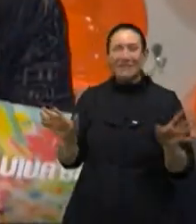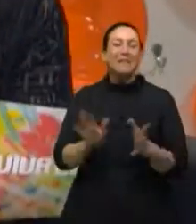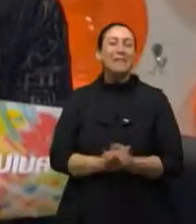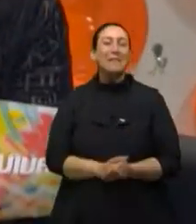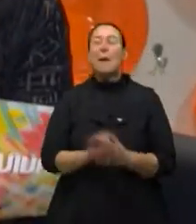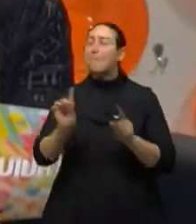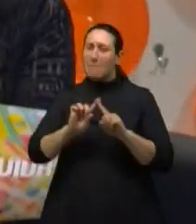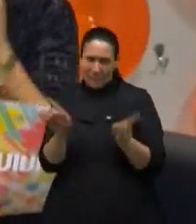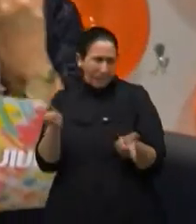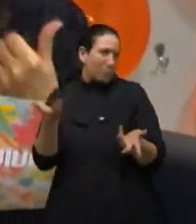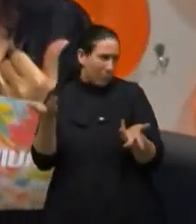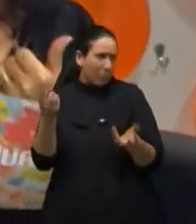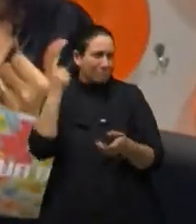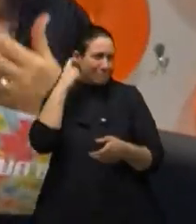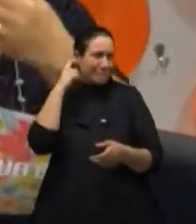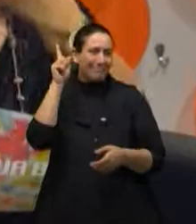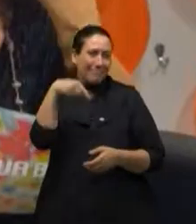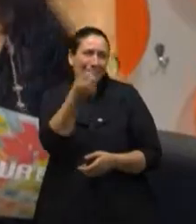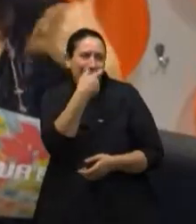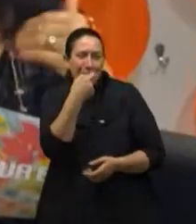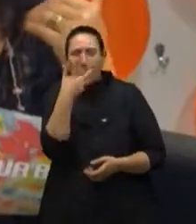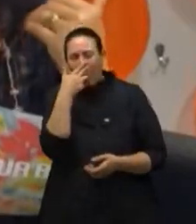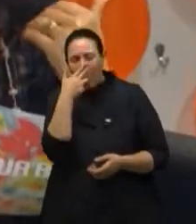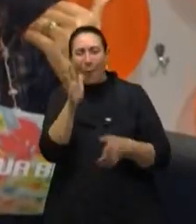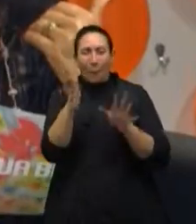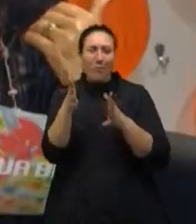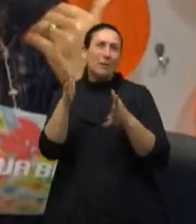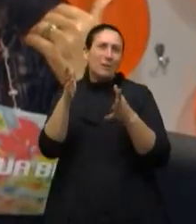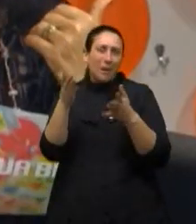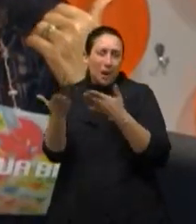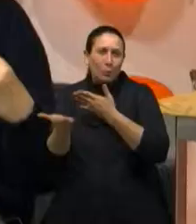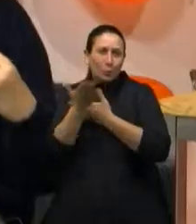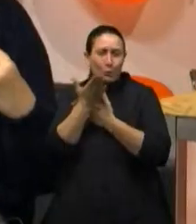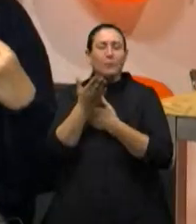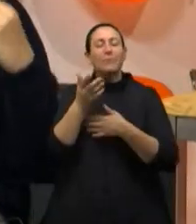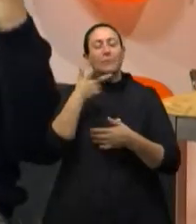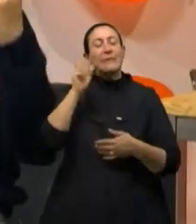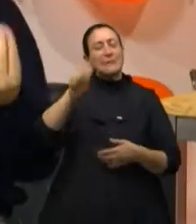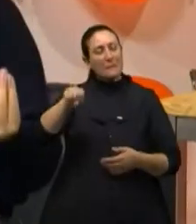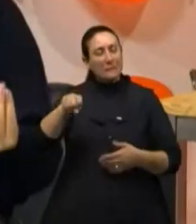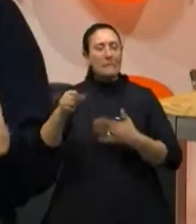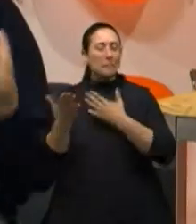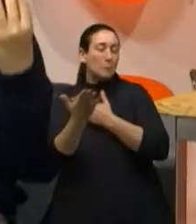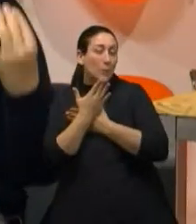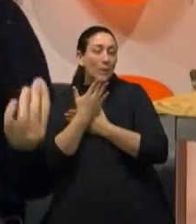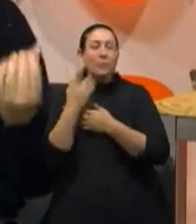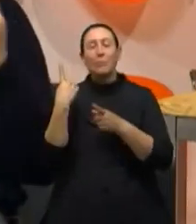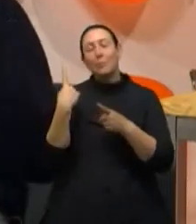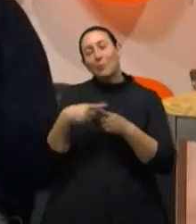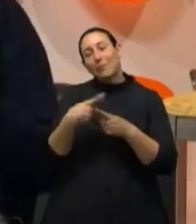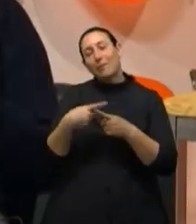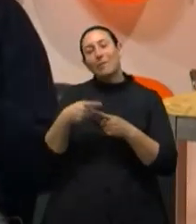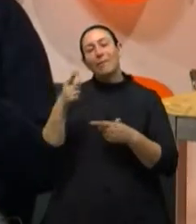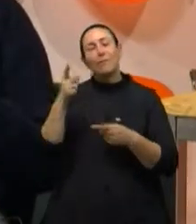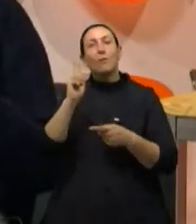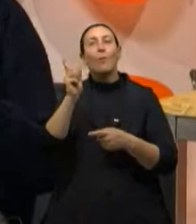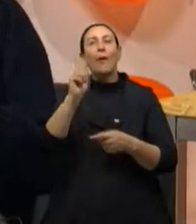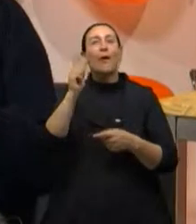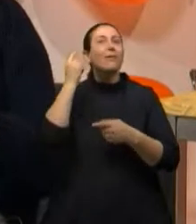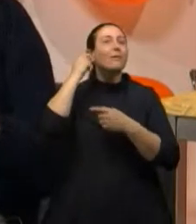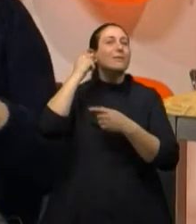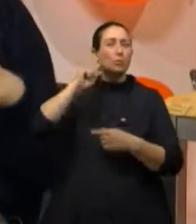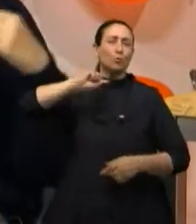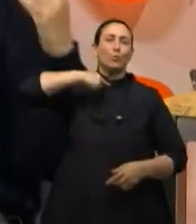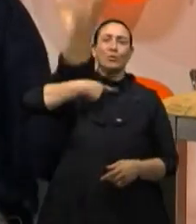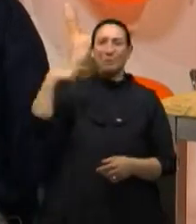tem antibiótico ou seja voltando ao ovido hig ela protege Sim ela protege então é uma proteção não é uma sujeira